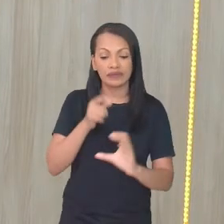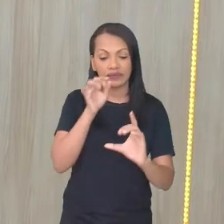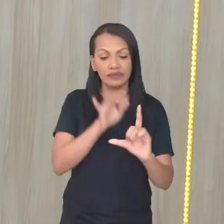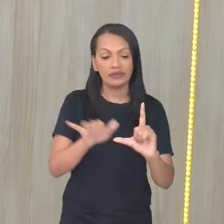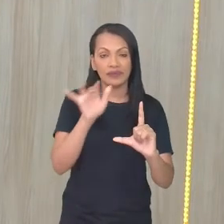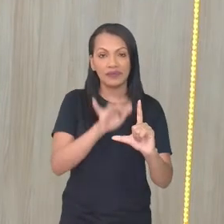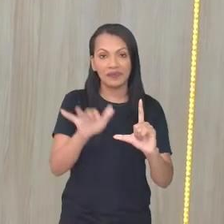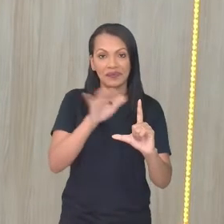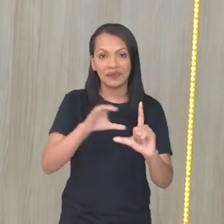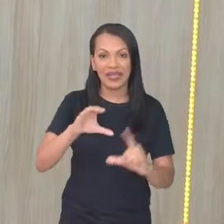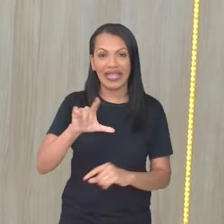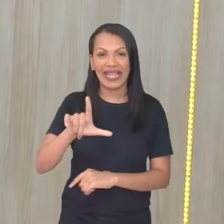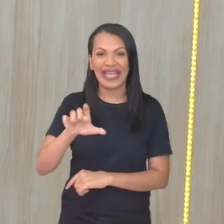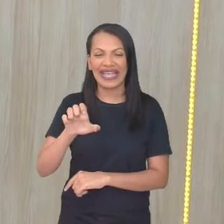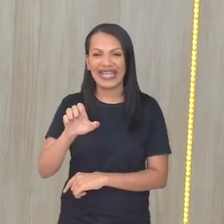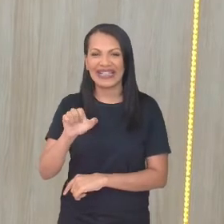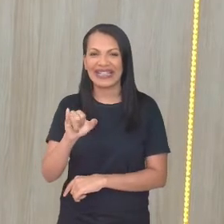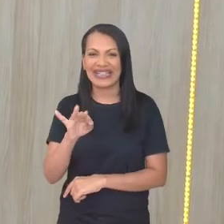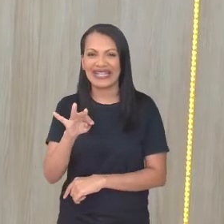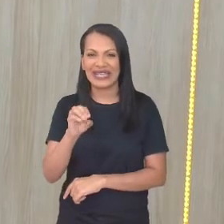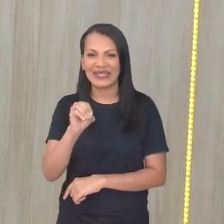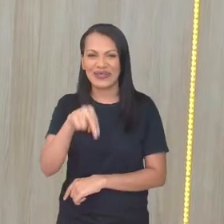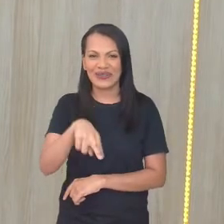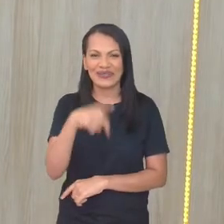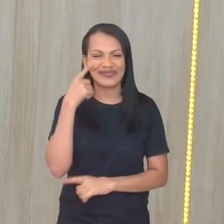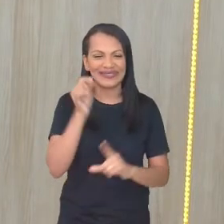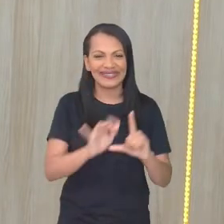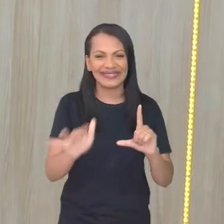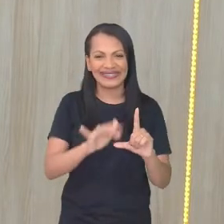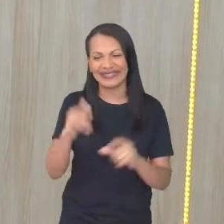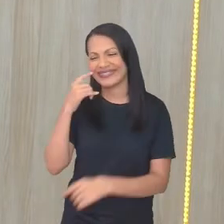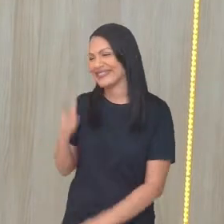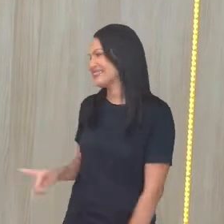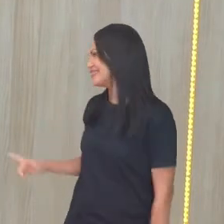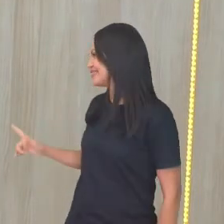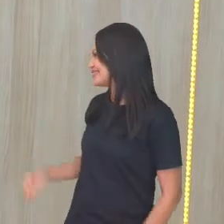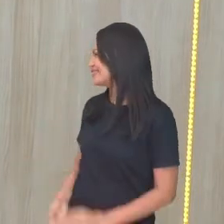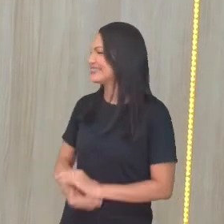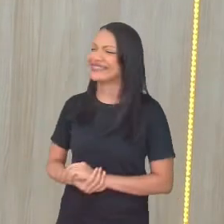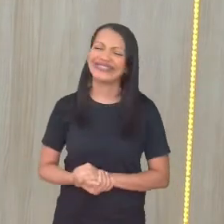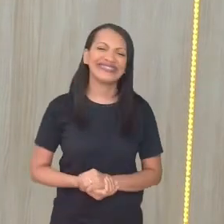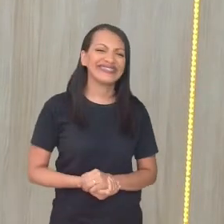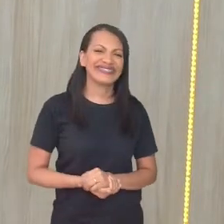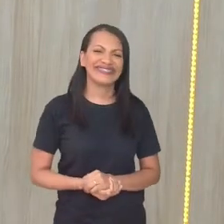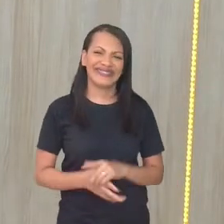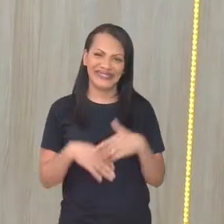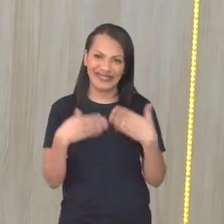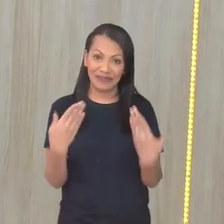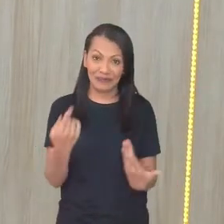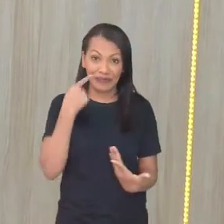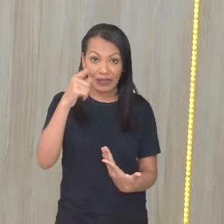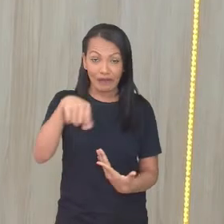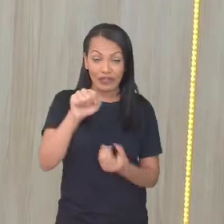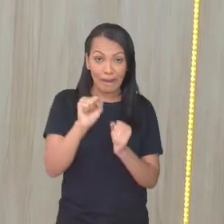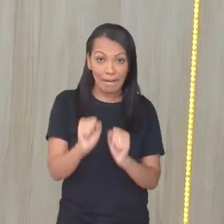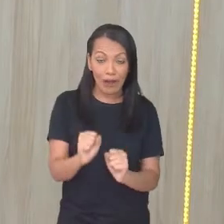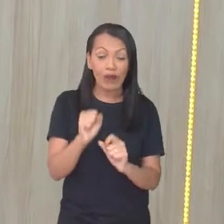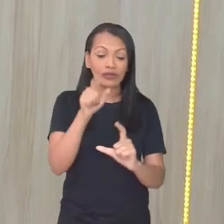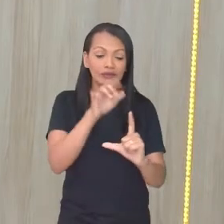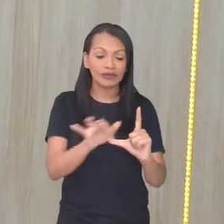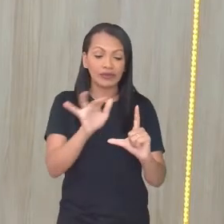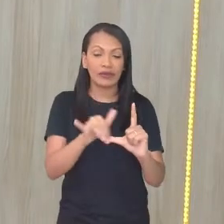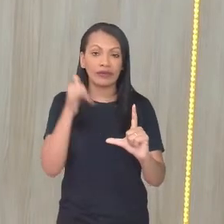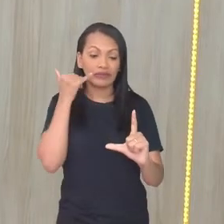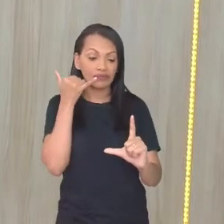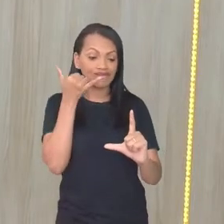aí, Cleito Rasta, olha ele aí, ó, jogou o QR Code aqui e você aponta o